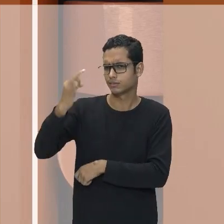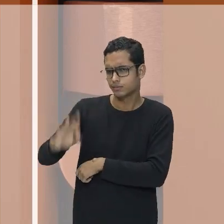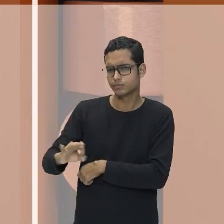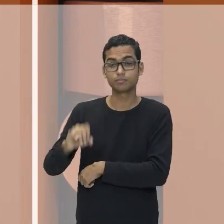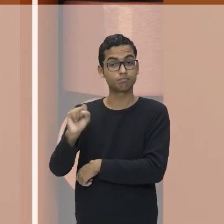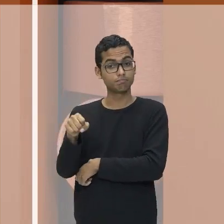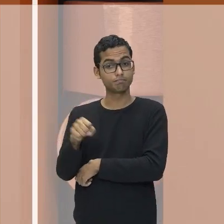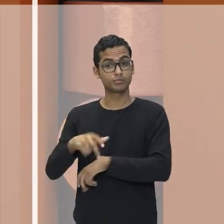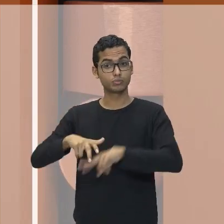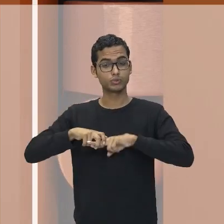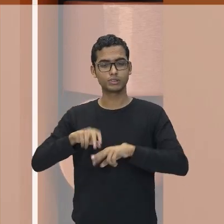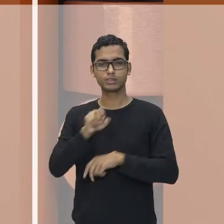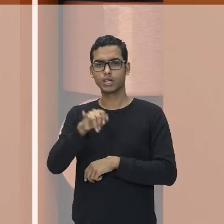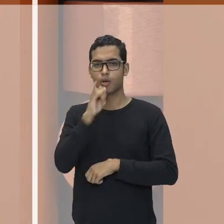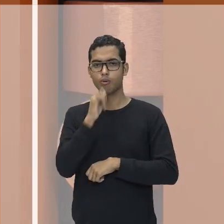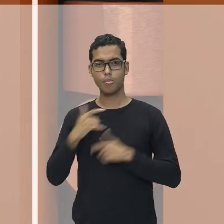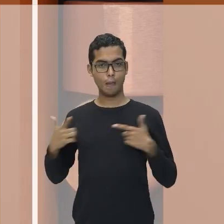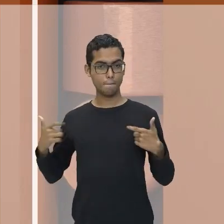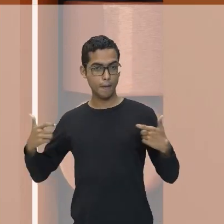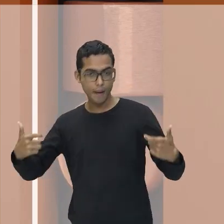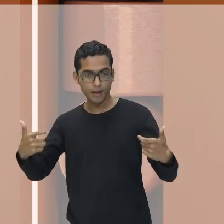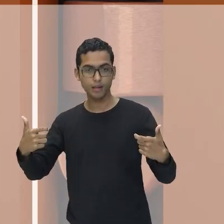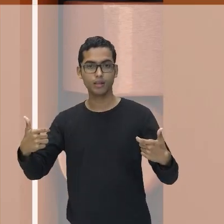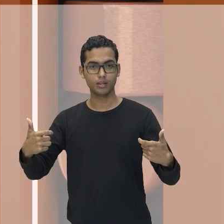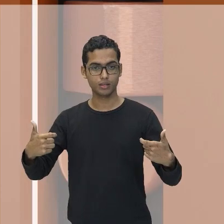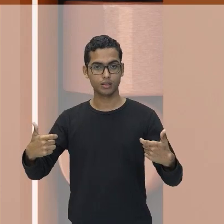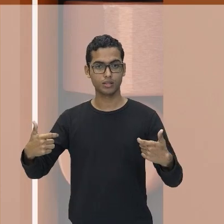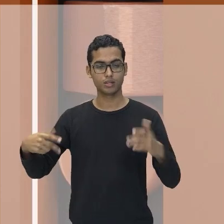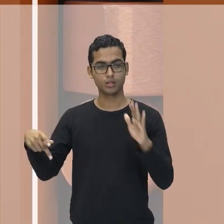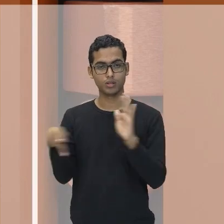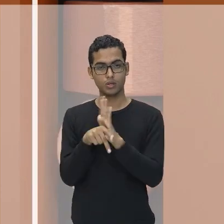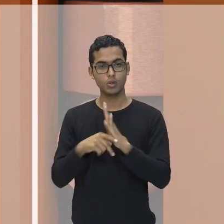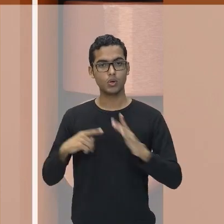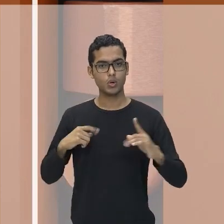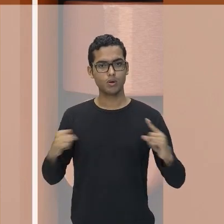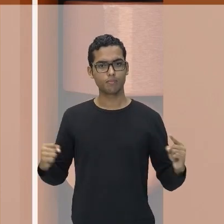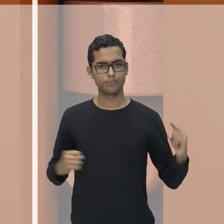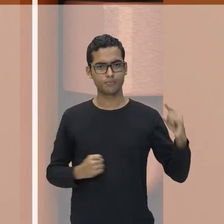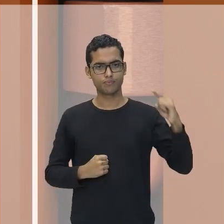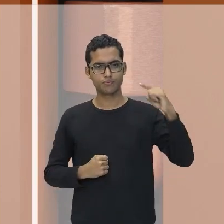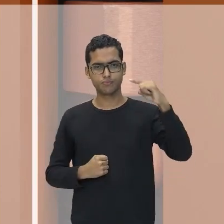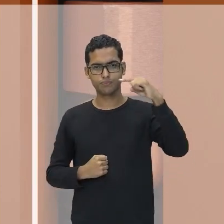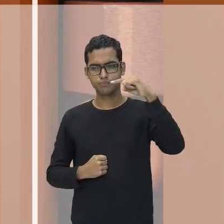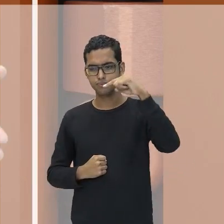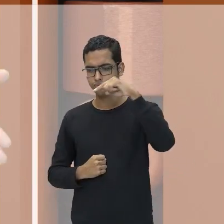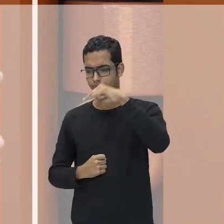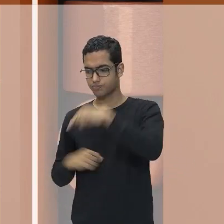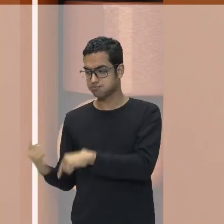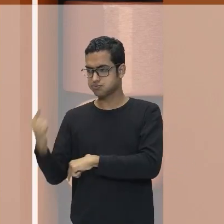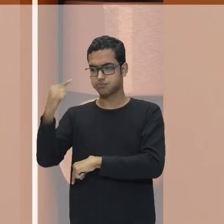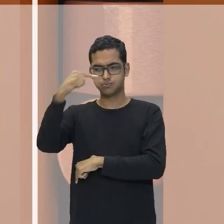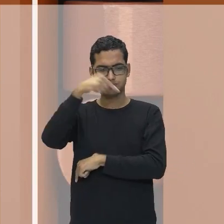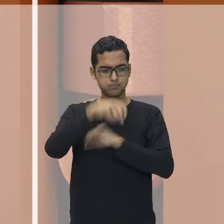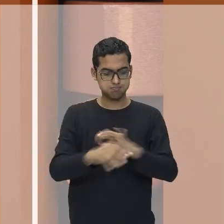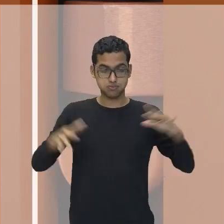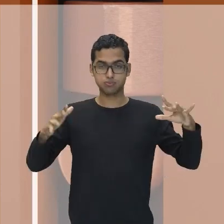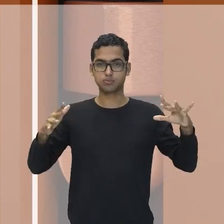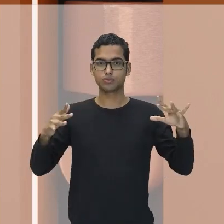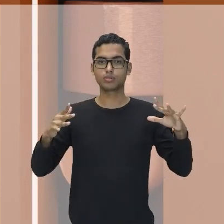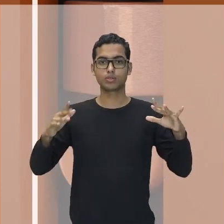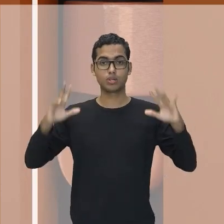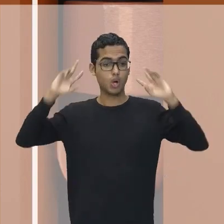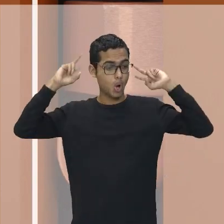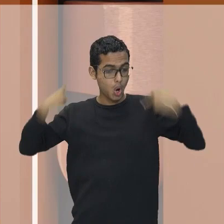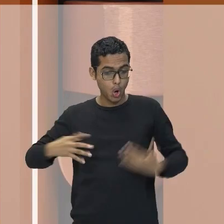Exatamente. Porque se houvesse um conflito em escala nuclear, em escala atômica, fatalmente não estaríamos aqui. A